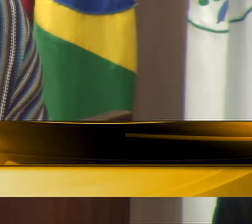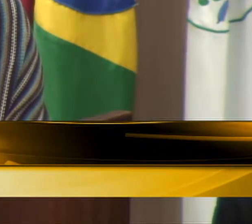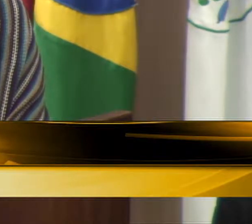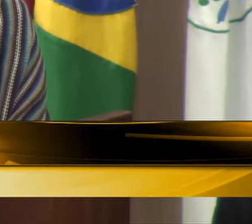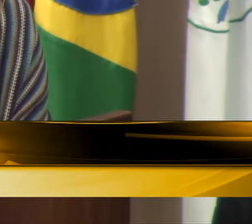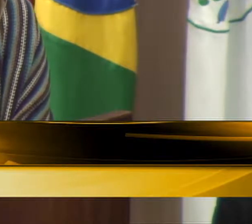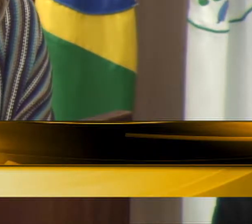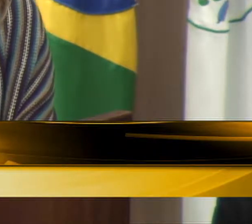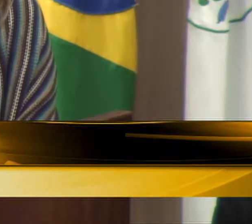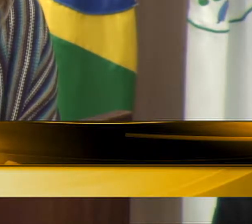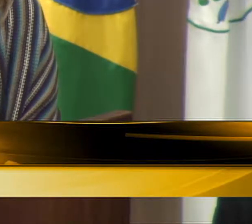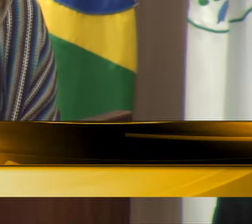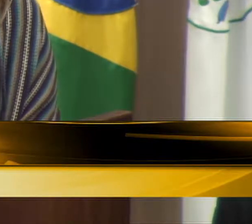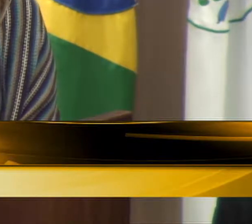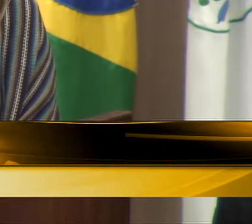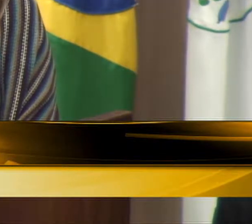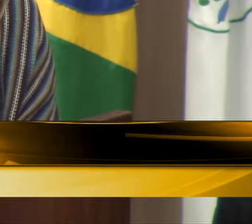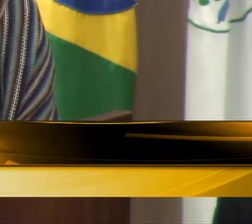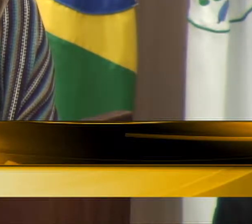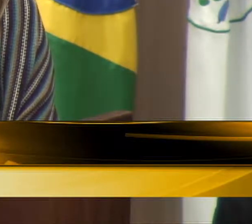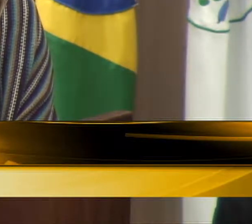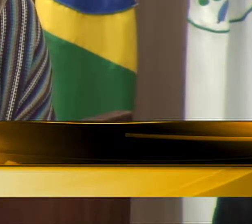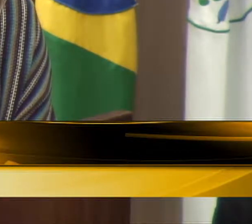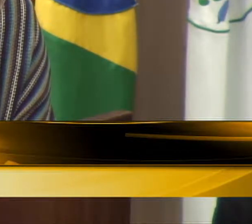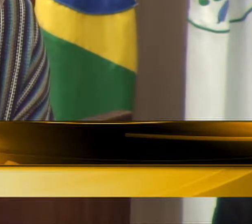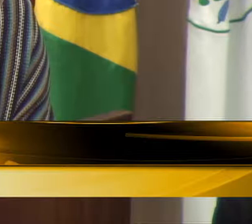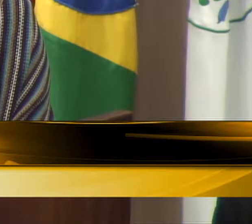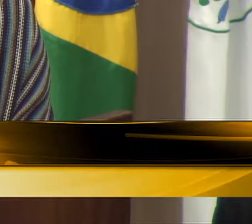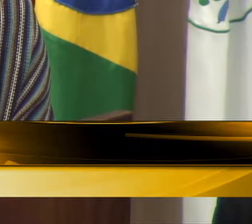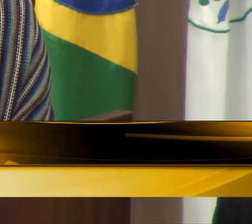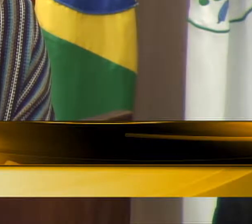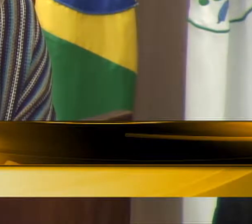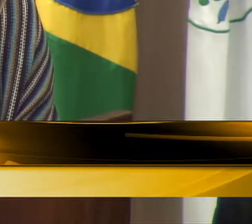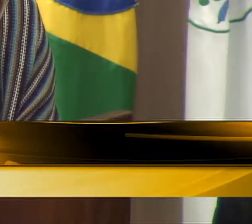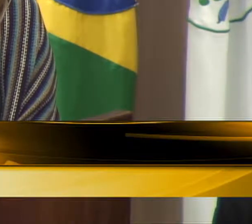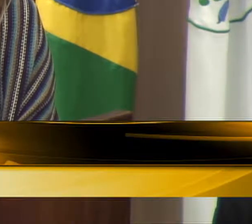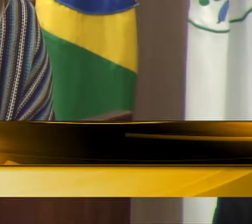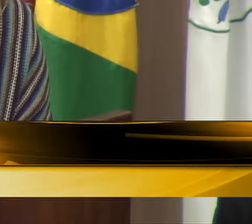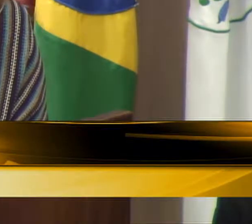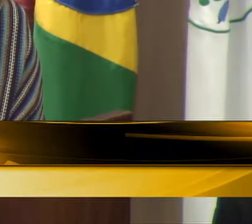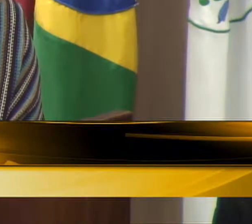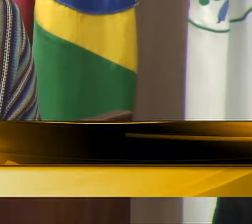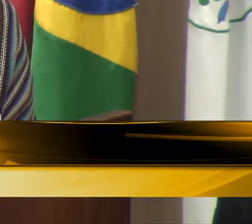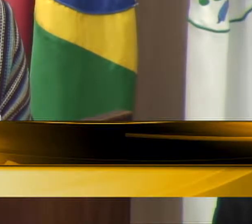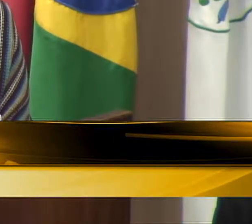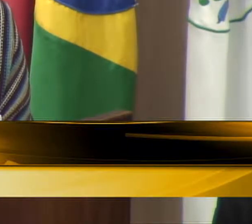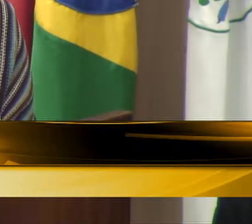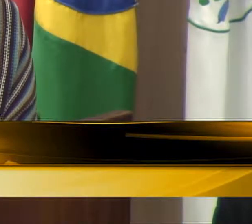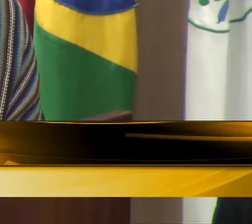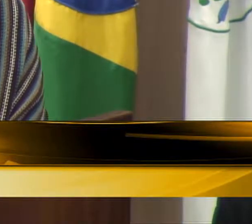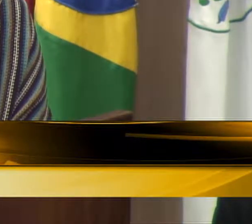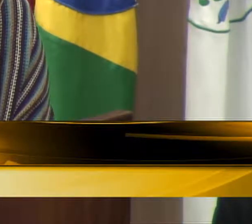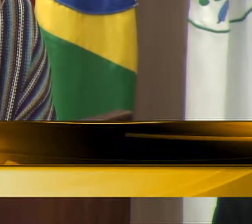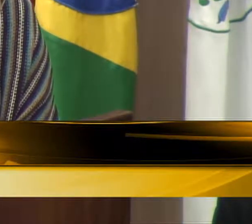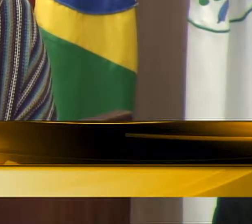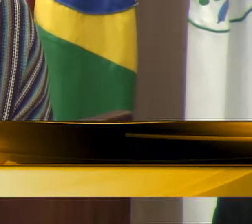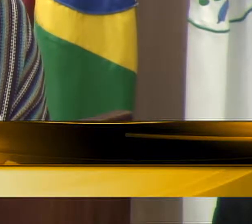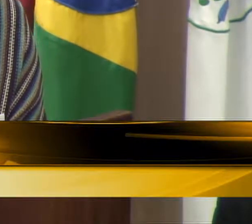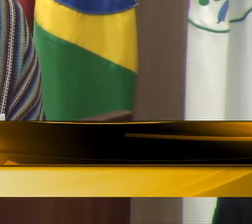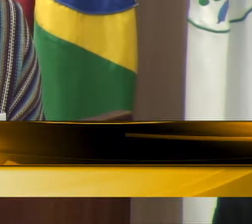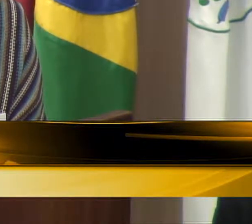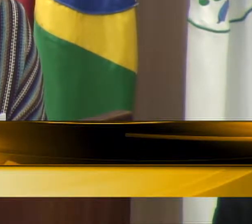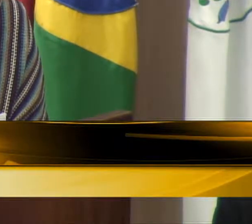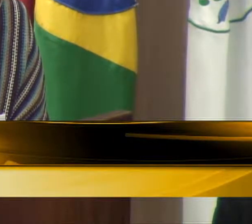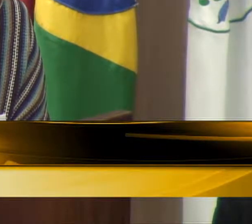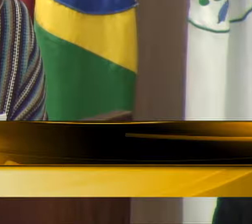em especial sobre o Dr. André Borba Reiris. Ele é uma referência no que faz. É